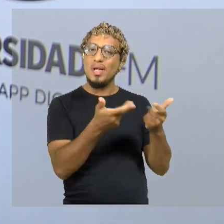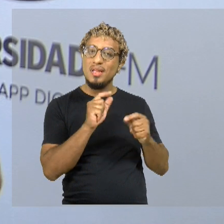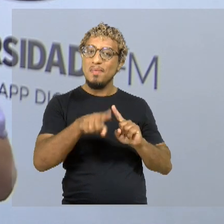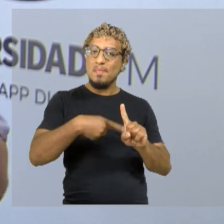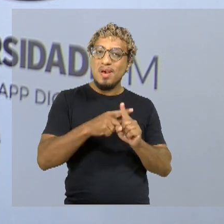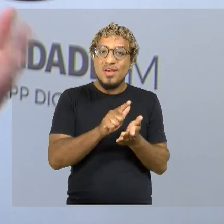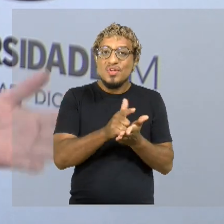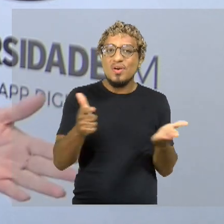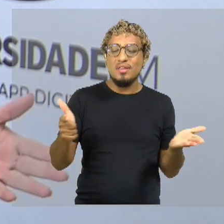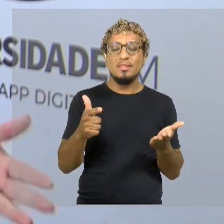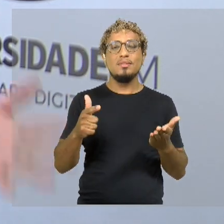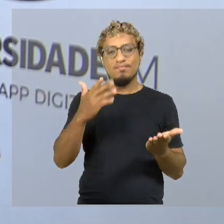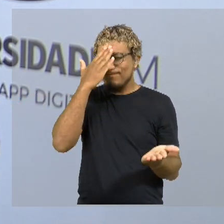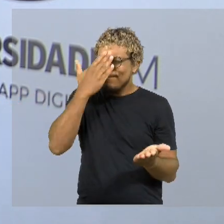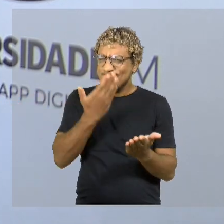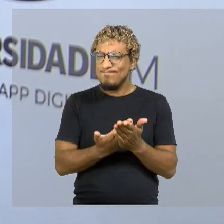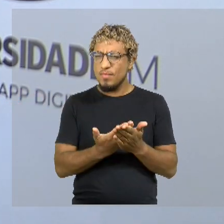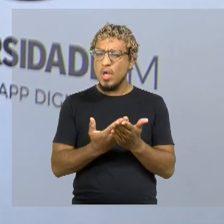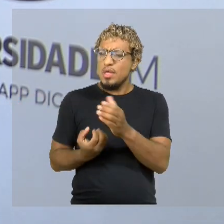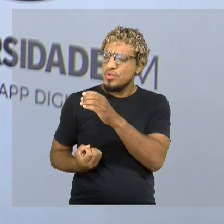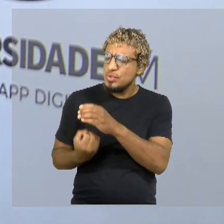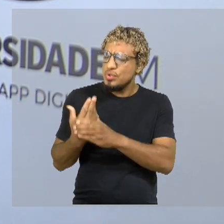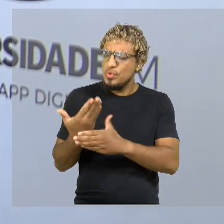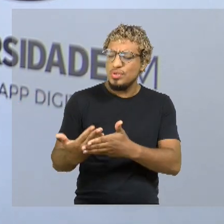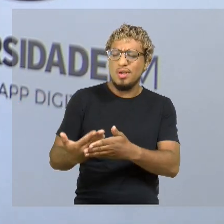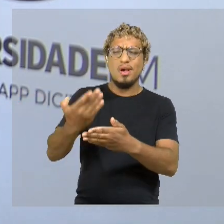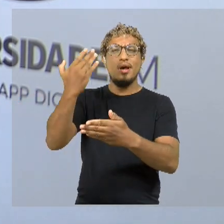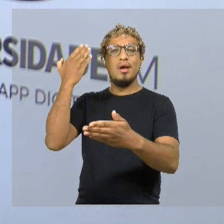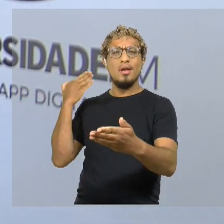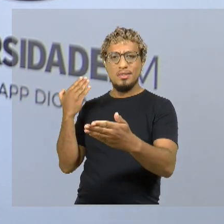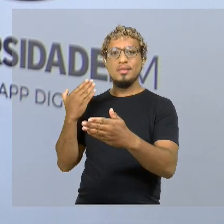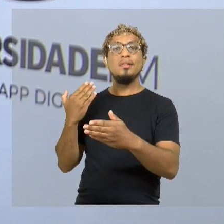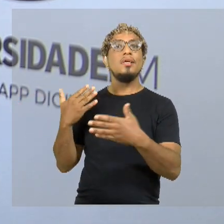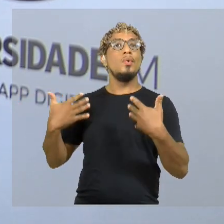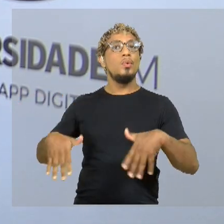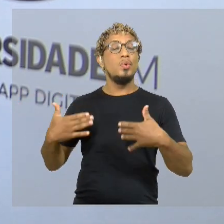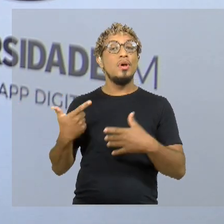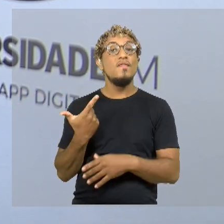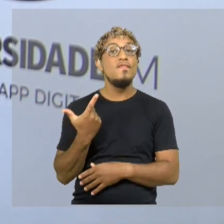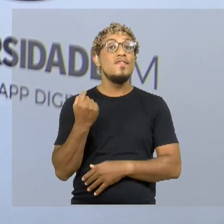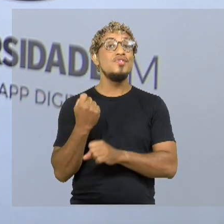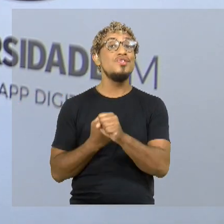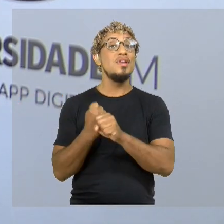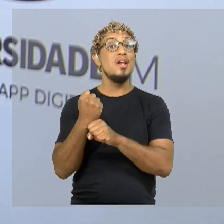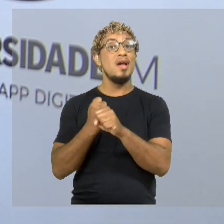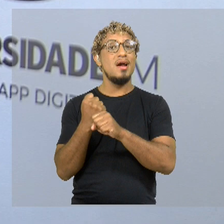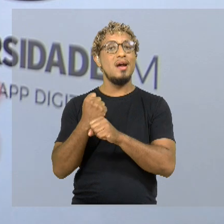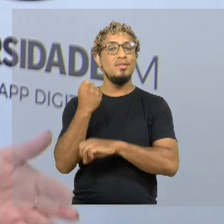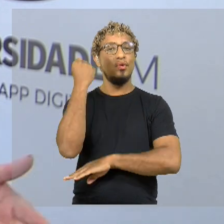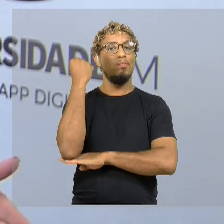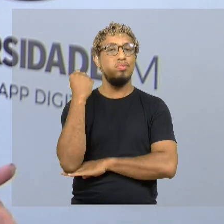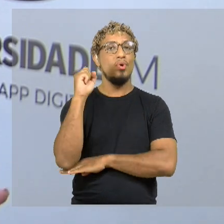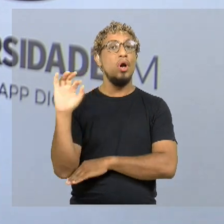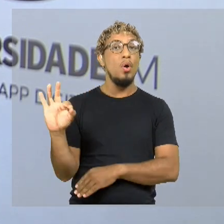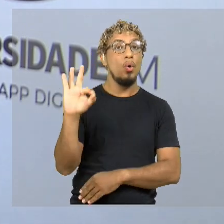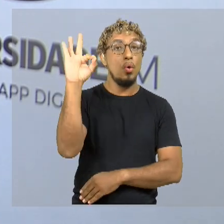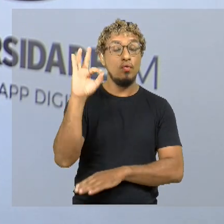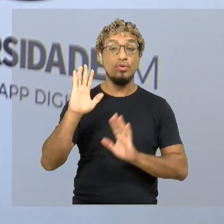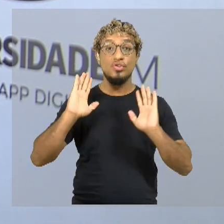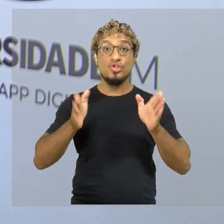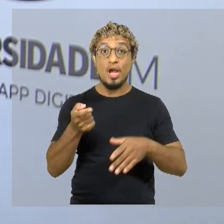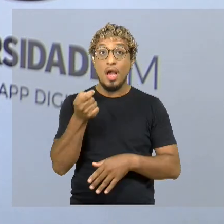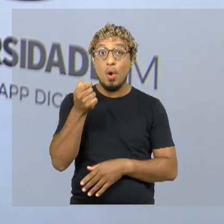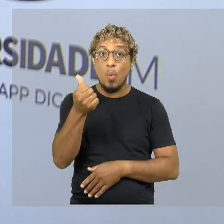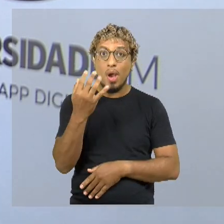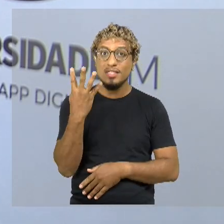credibilidade surge lá no passado para comemorar os 20 anos de existência da UFMA. Ao longo de quase 4 décadas, se